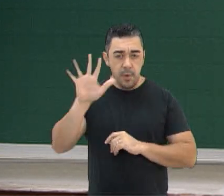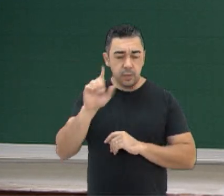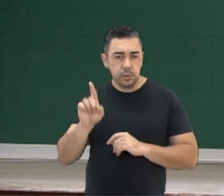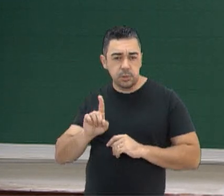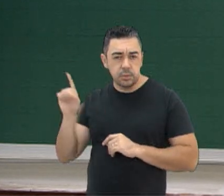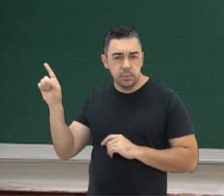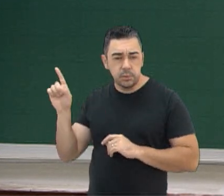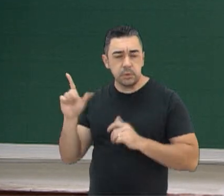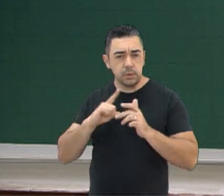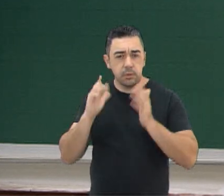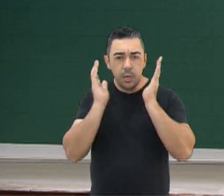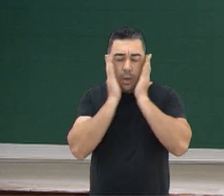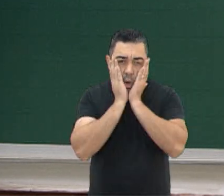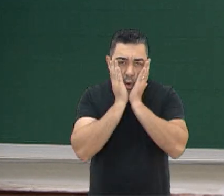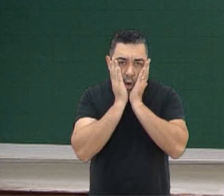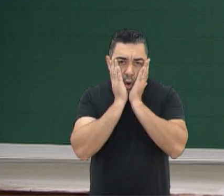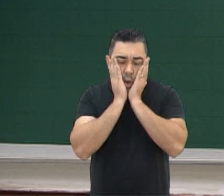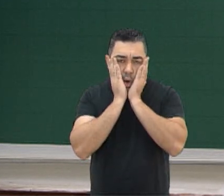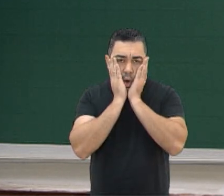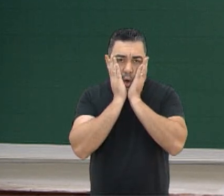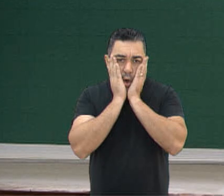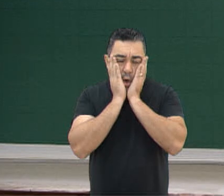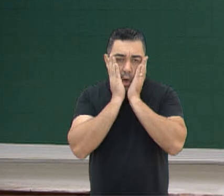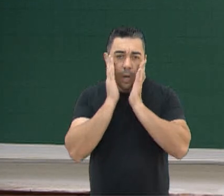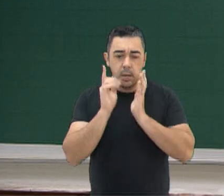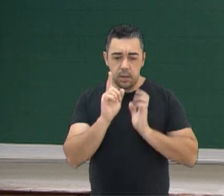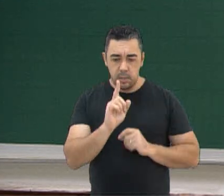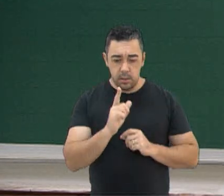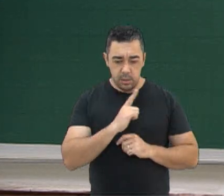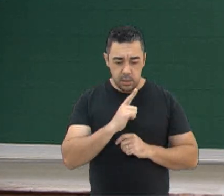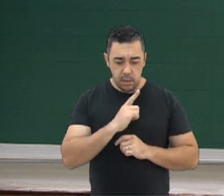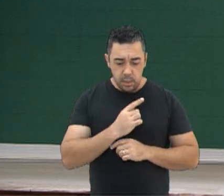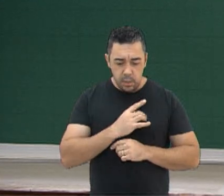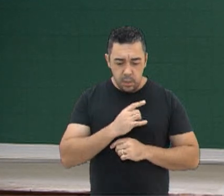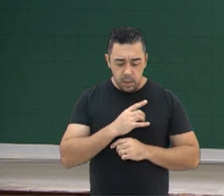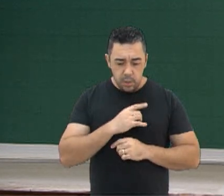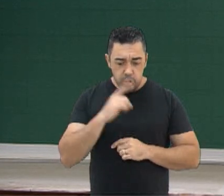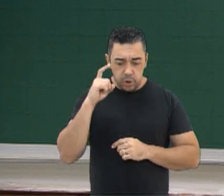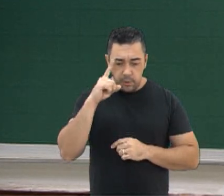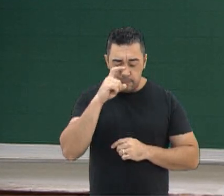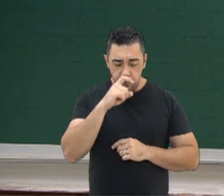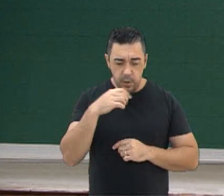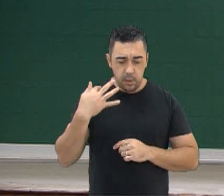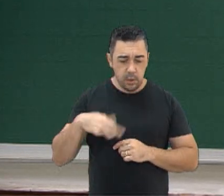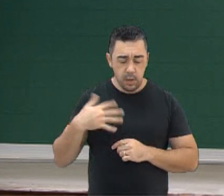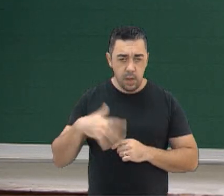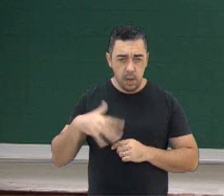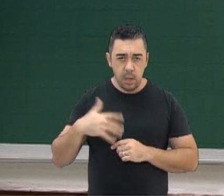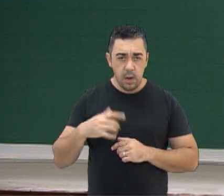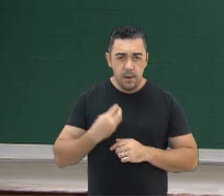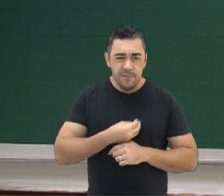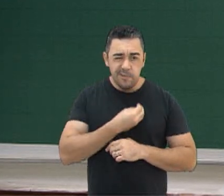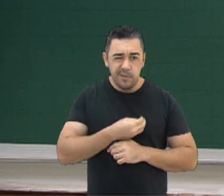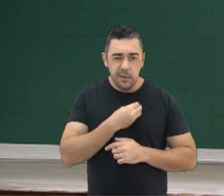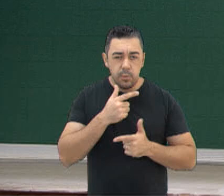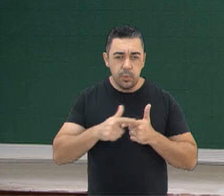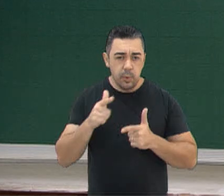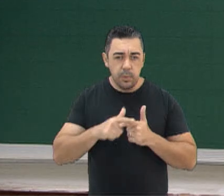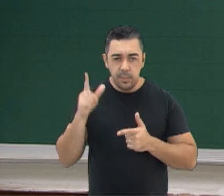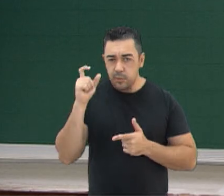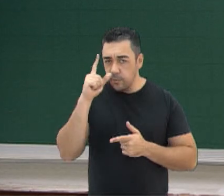né? Ele está numa situação de pânico, ele está numa situação difícil da vida, pela qual ele está tendo